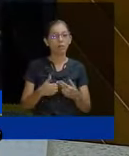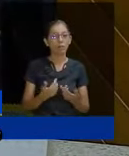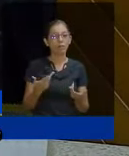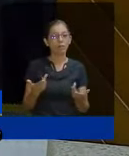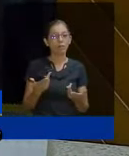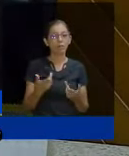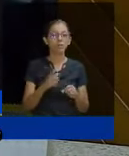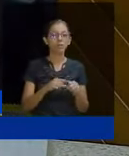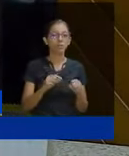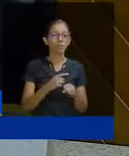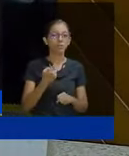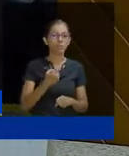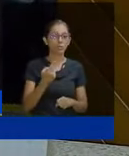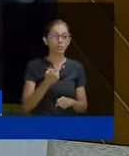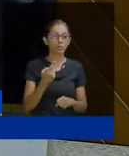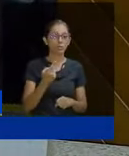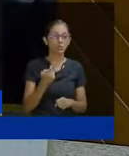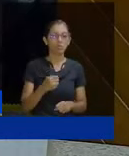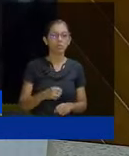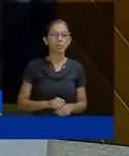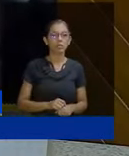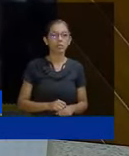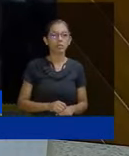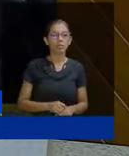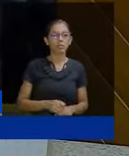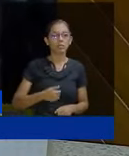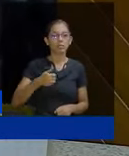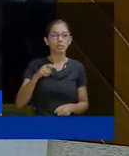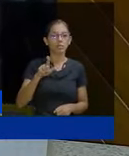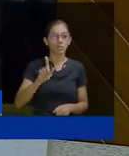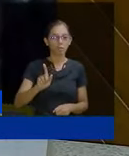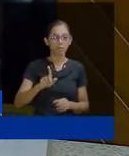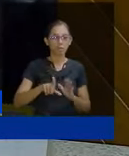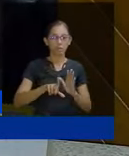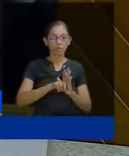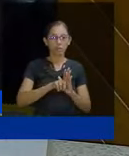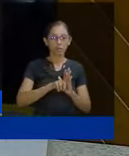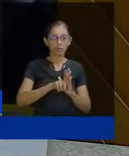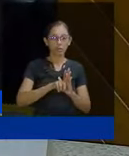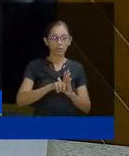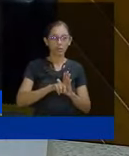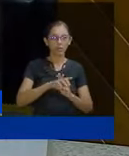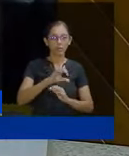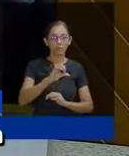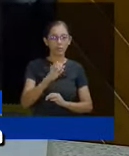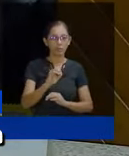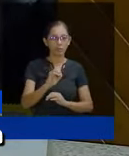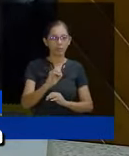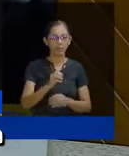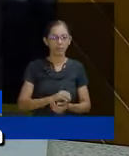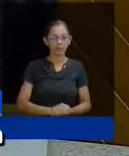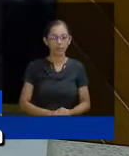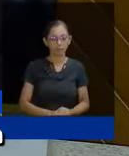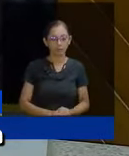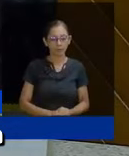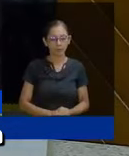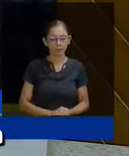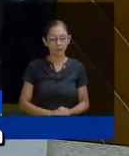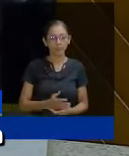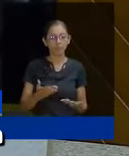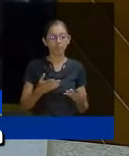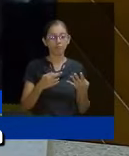artigo 1º, 1G da Lei Complementar 64 de 1990. Em consequência, eu voto pelo